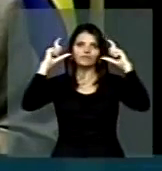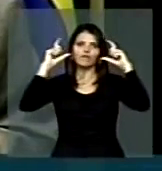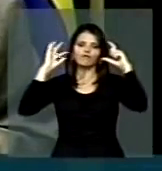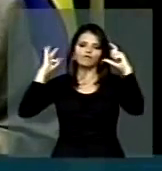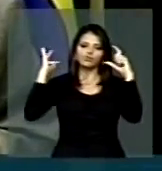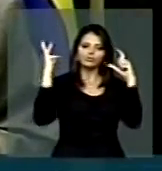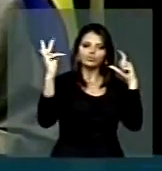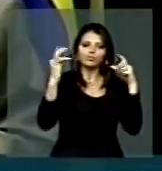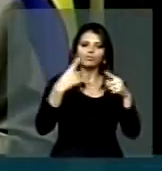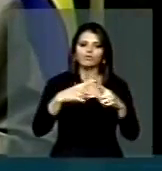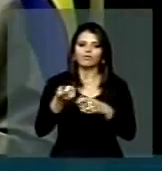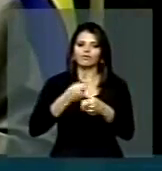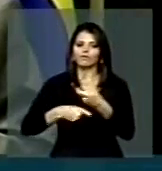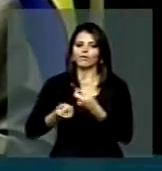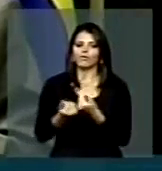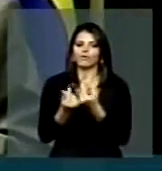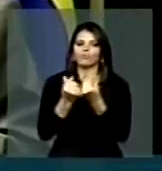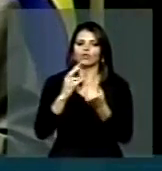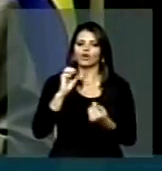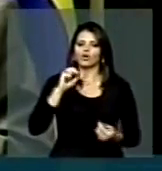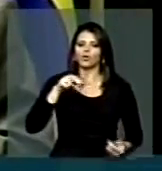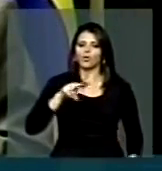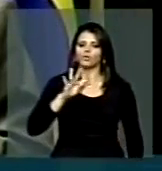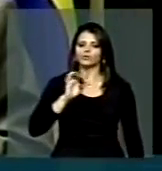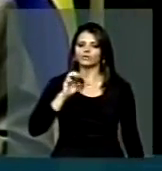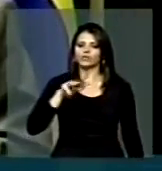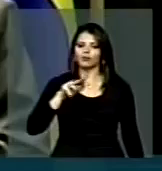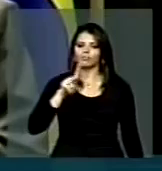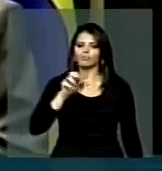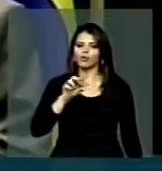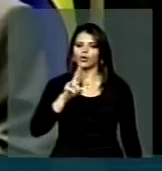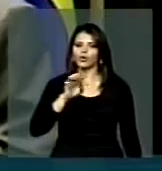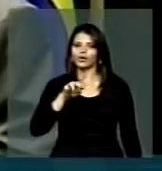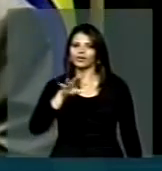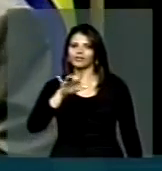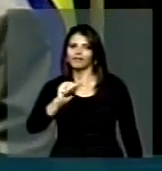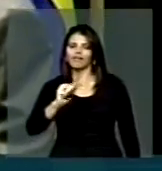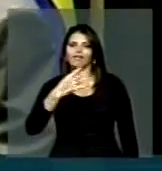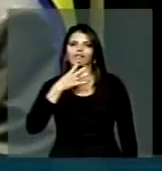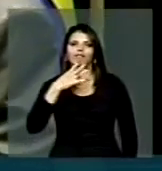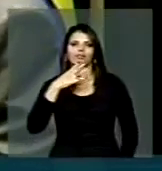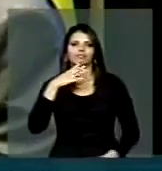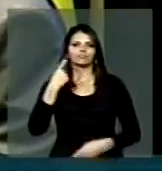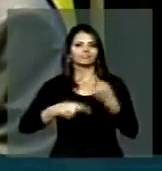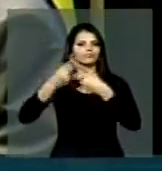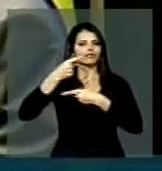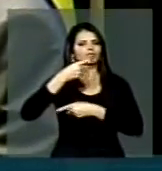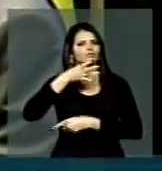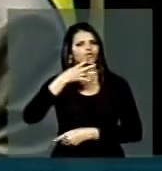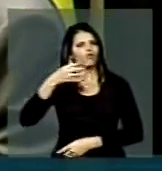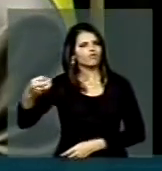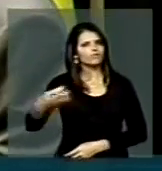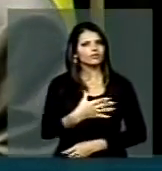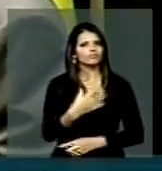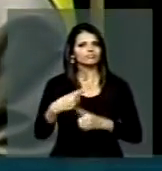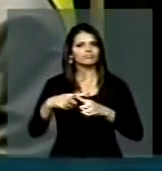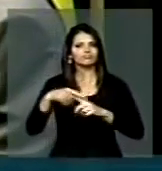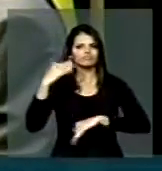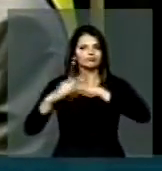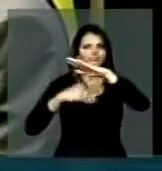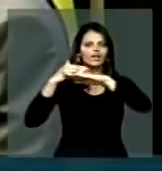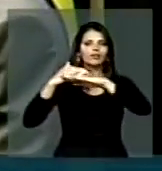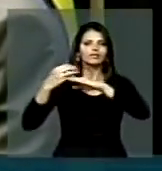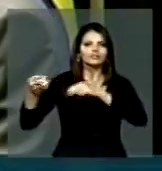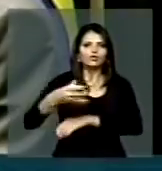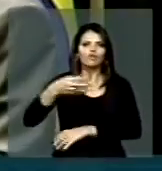economia contemporânea é a economia do conhecimento. Ela requer inovação, requer fluxos de inovação. Aqui